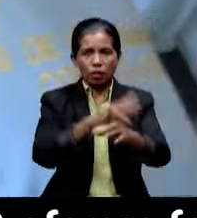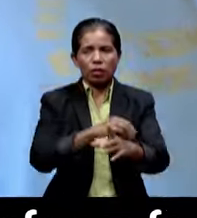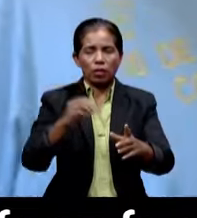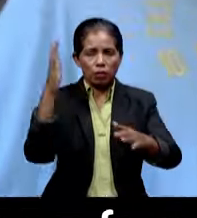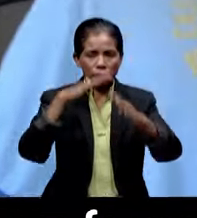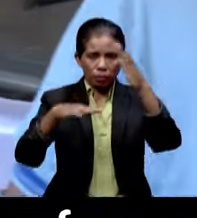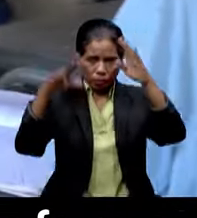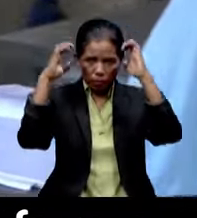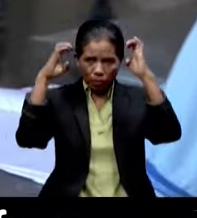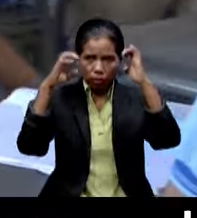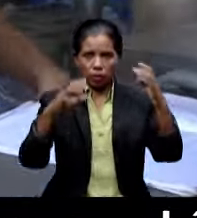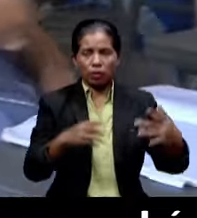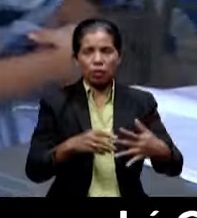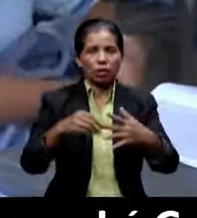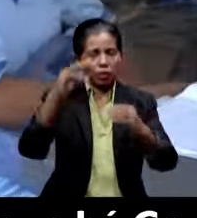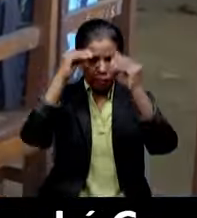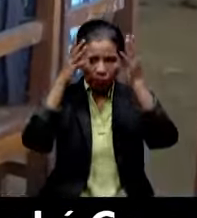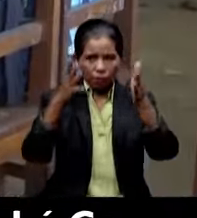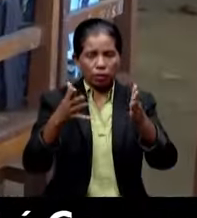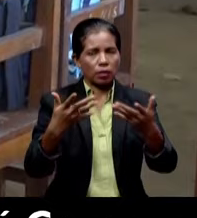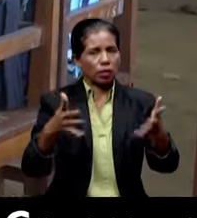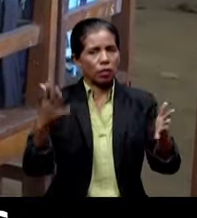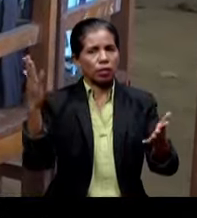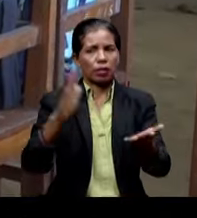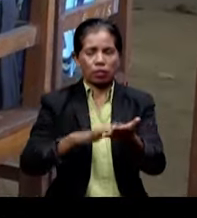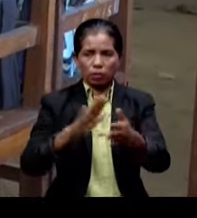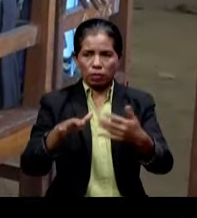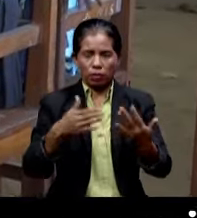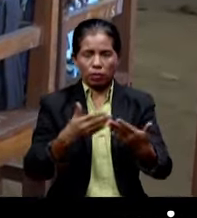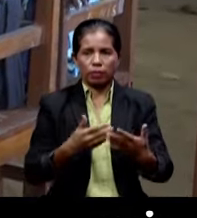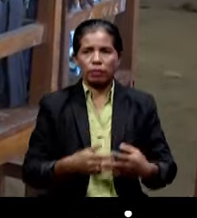problema educação, liu menos professor e a escola Sira. Lamberto da Silva, Tomás Soares, GMN.